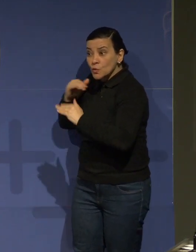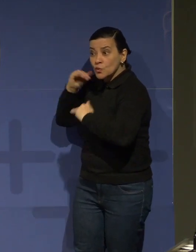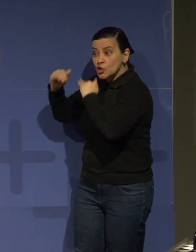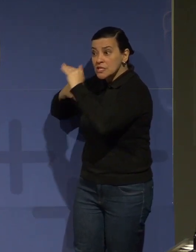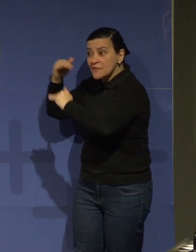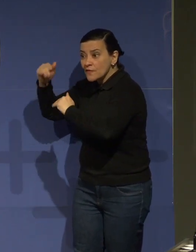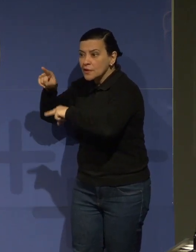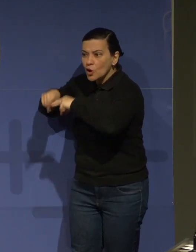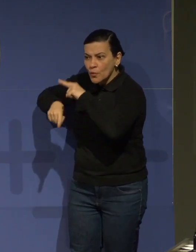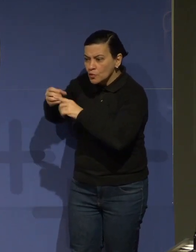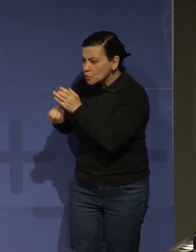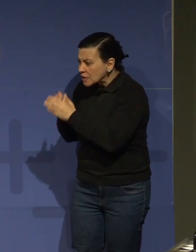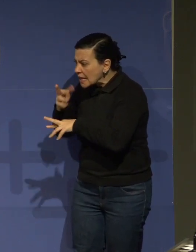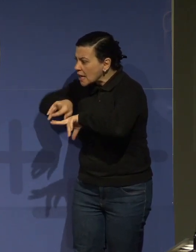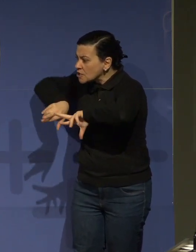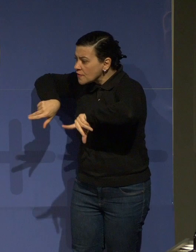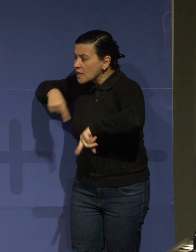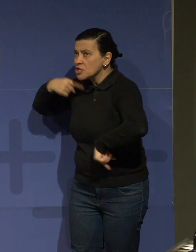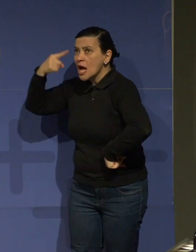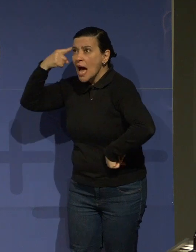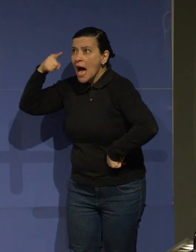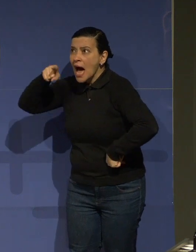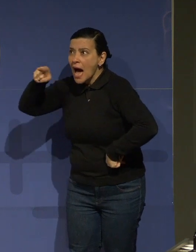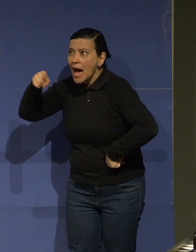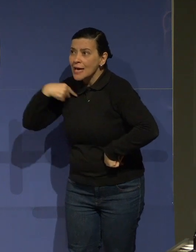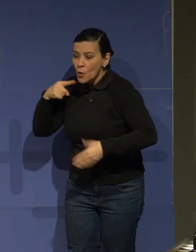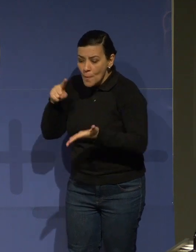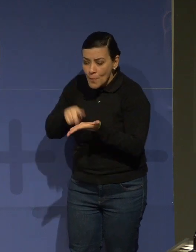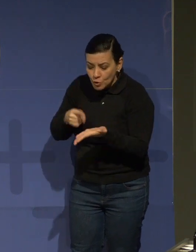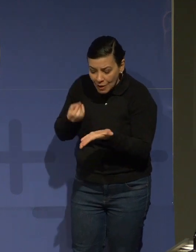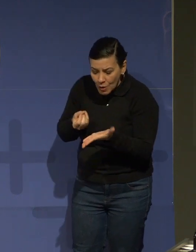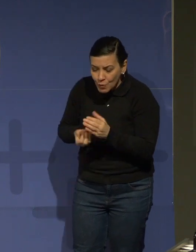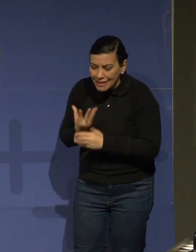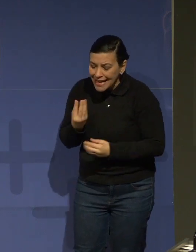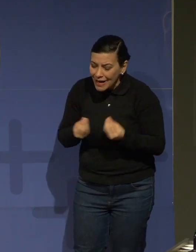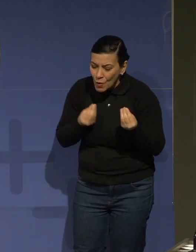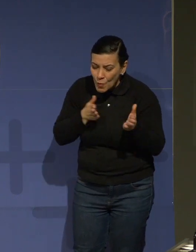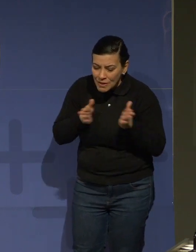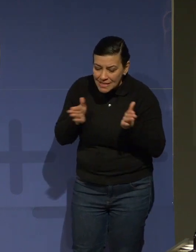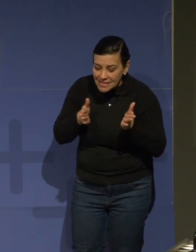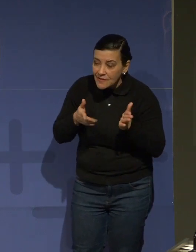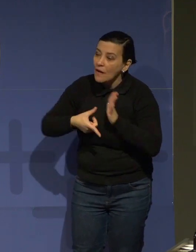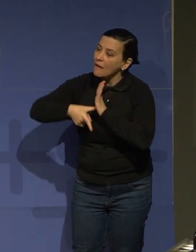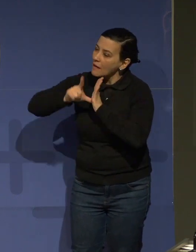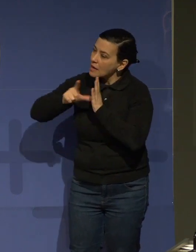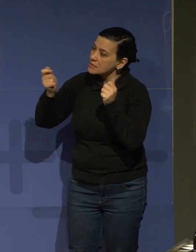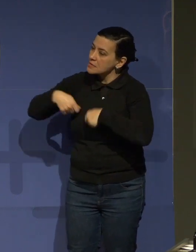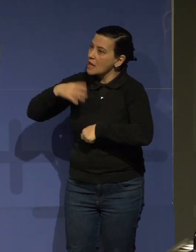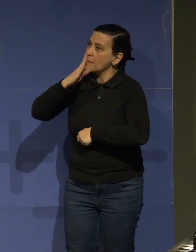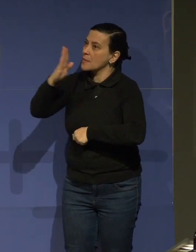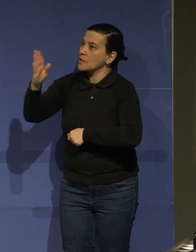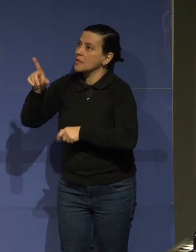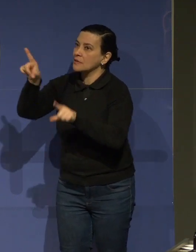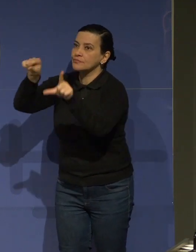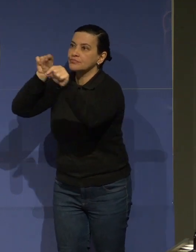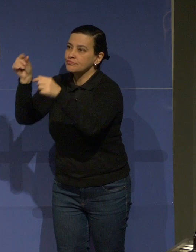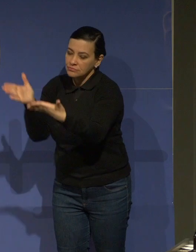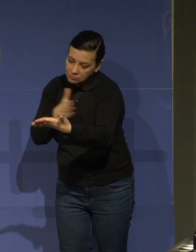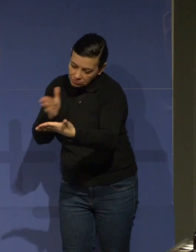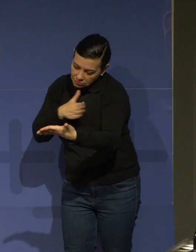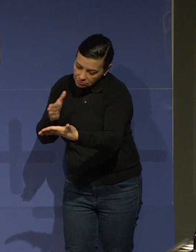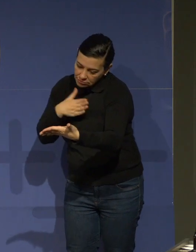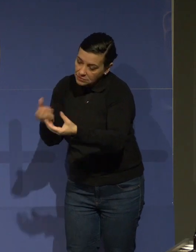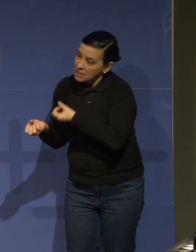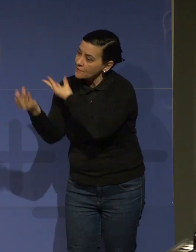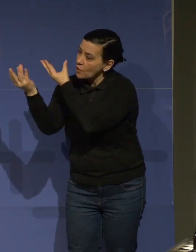utilizar. E aí esses desenvolvedores falam assim, eu preciso criar um botão. Como é que eu sei que um botão é acessível? Então, como parte do processo anterior, a gente tinha ali as